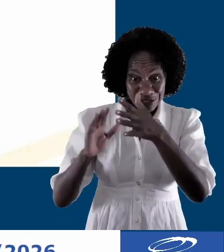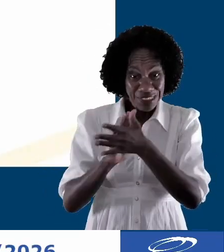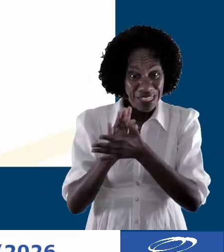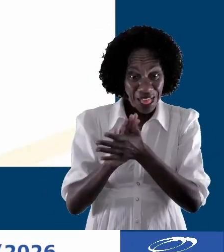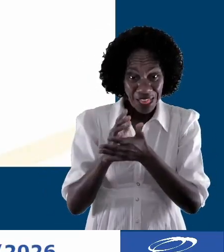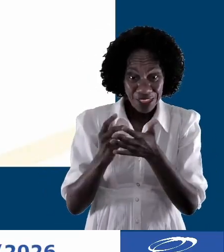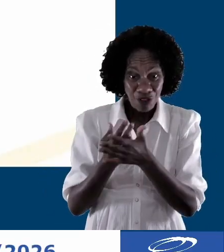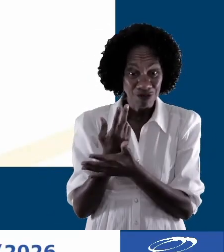falha do tratamento.